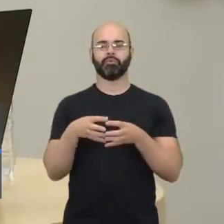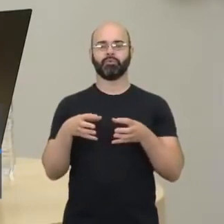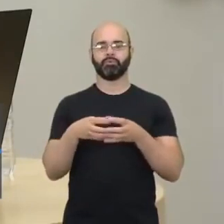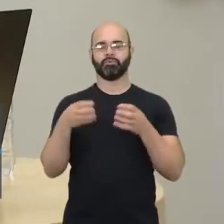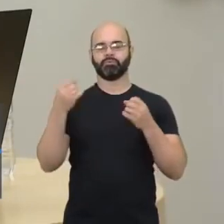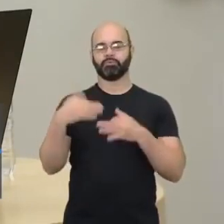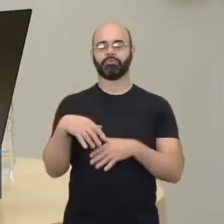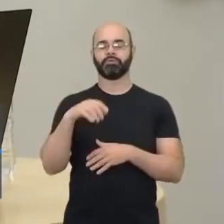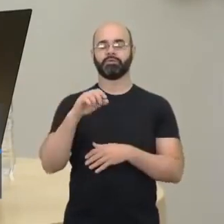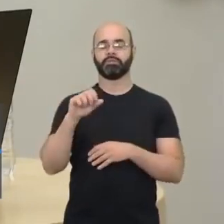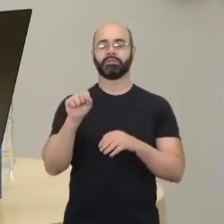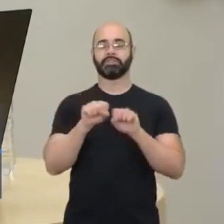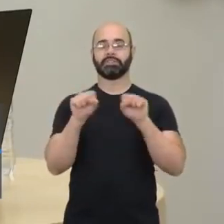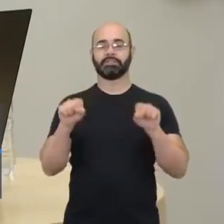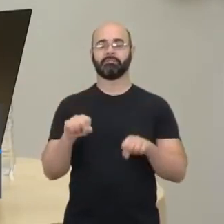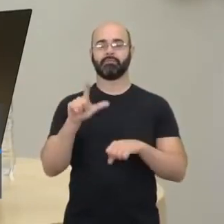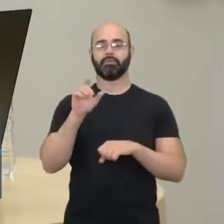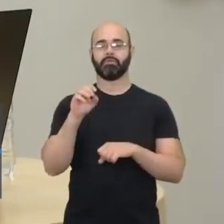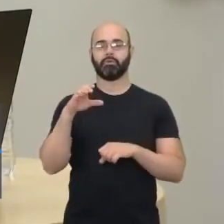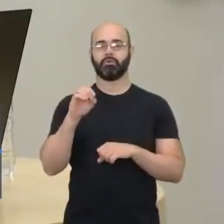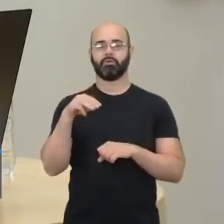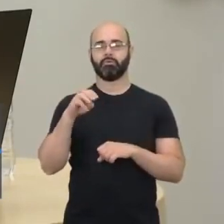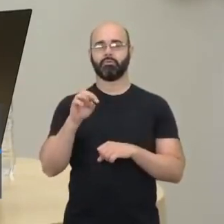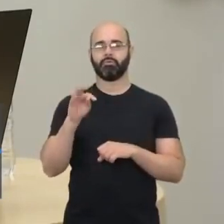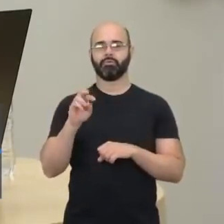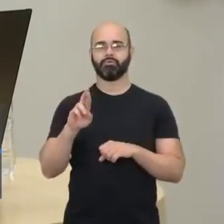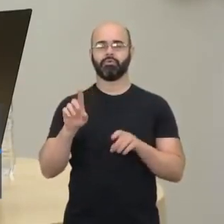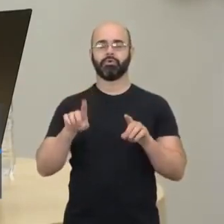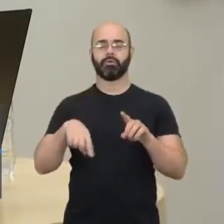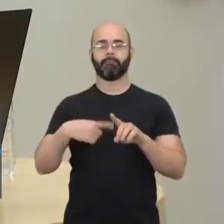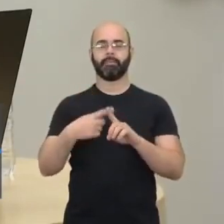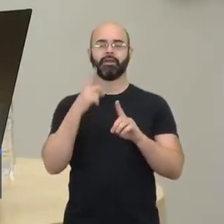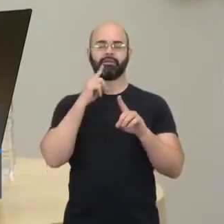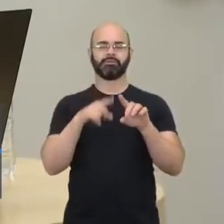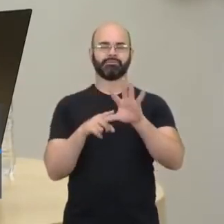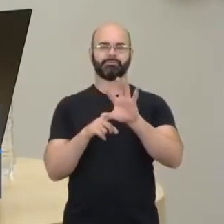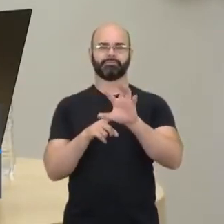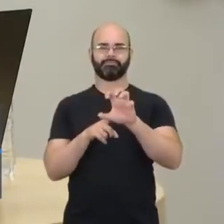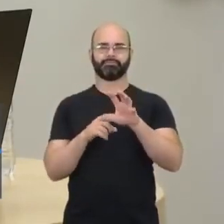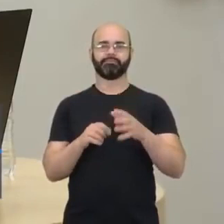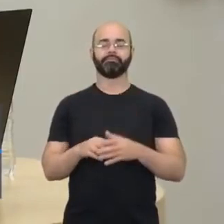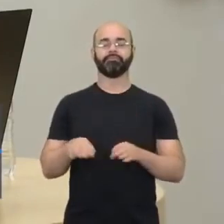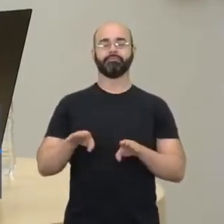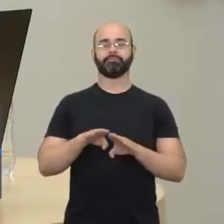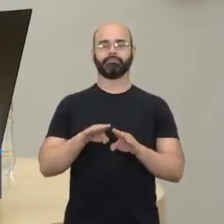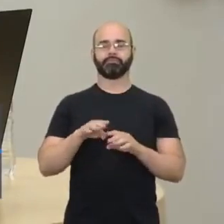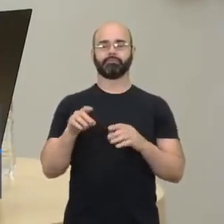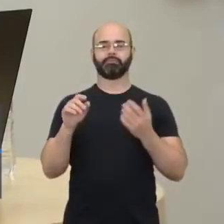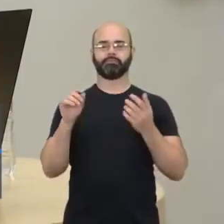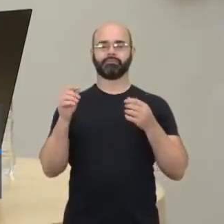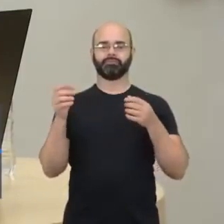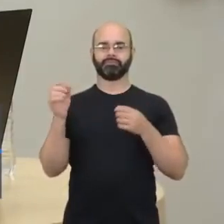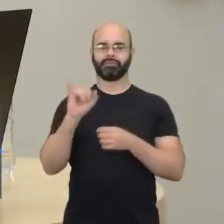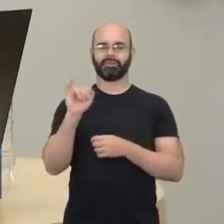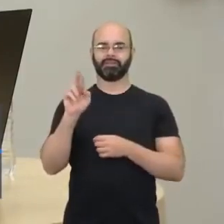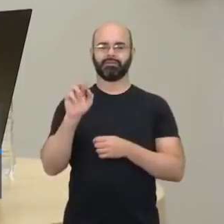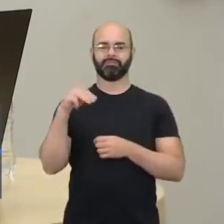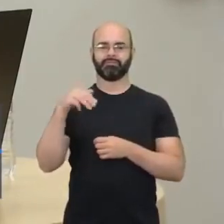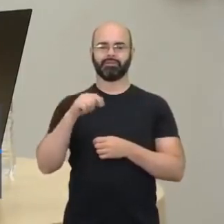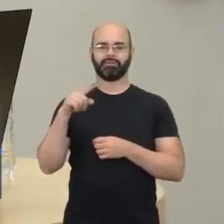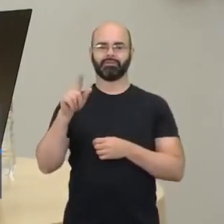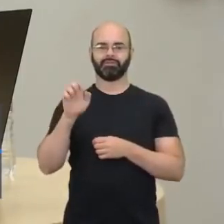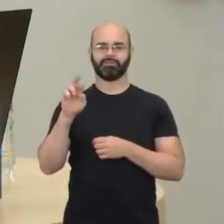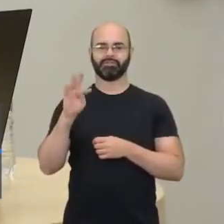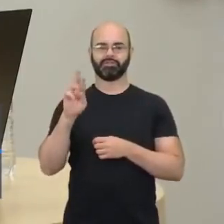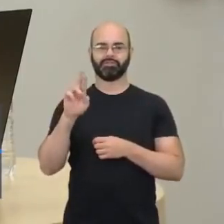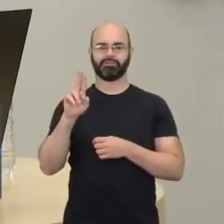e articulatório. Eita! E aí tem o pessoal de Irmã Gertrudes também, que a gente já está acostumado aqui, participa aqui com a gente, tem